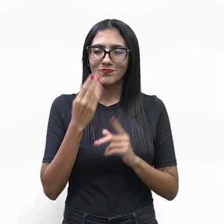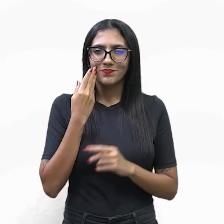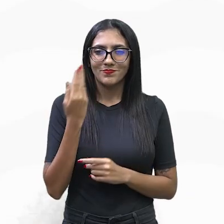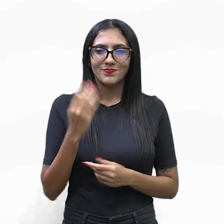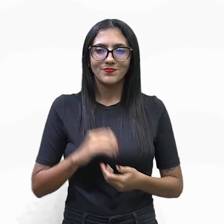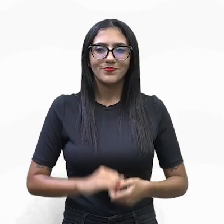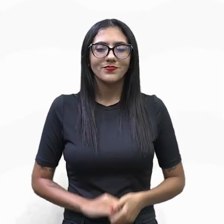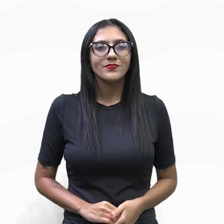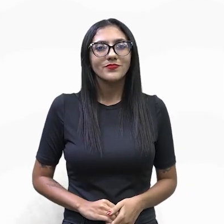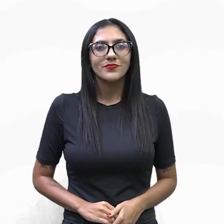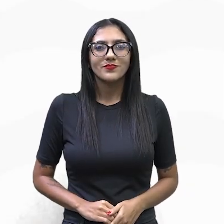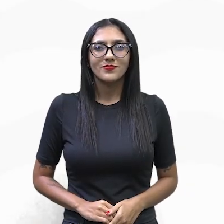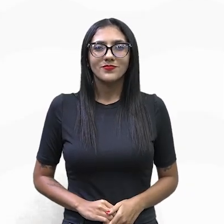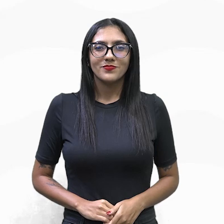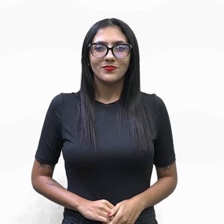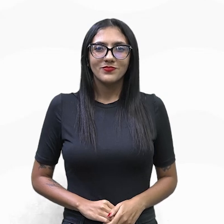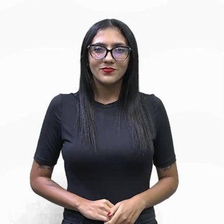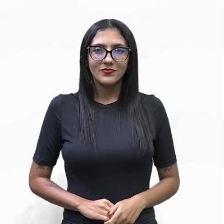Acompanhe aqui, ó.